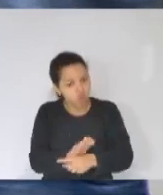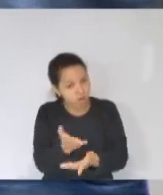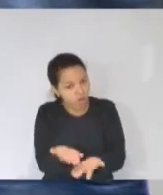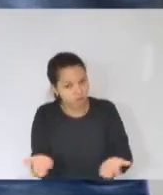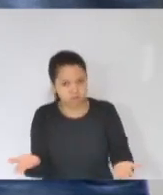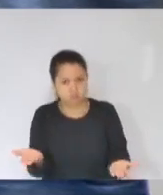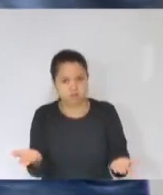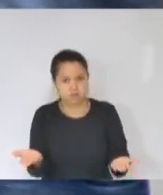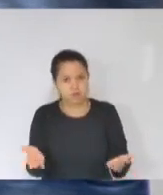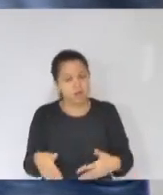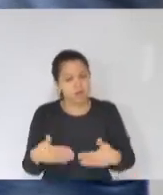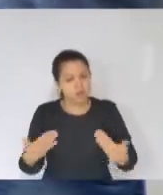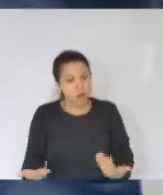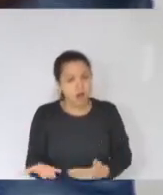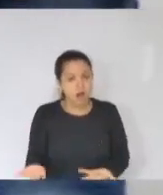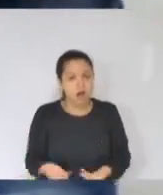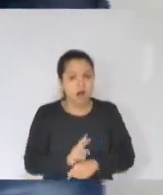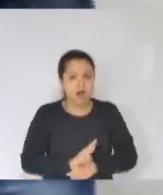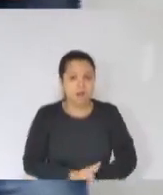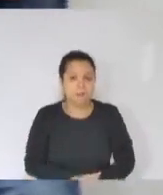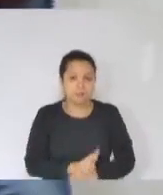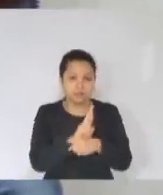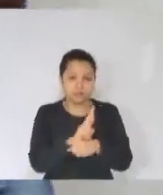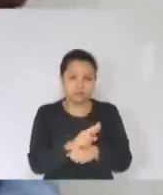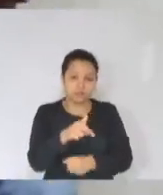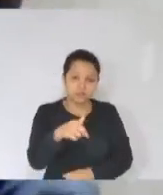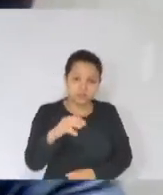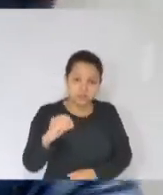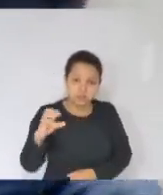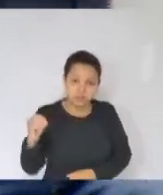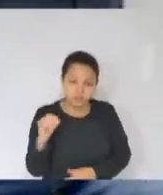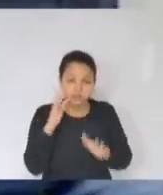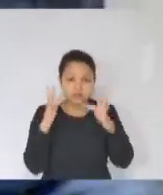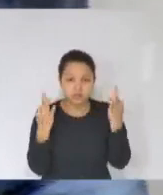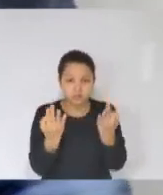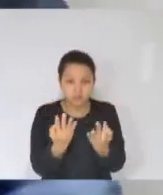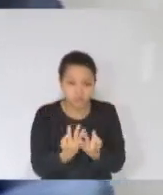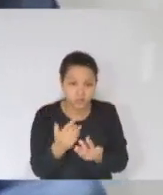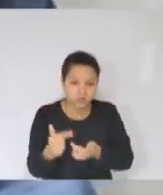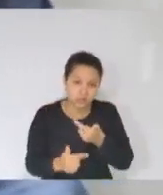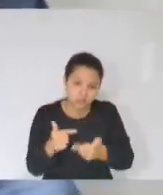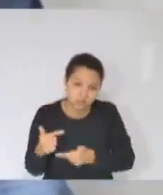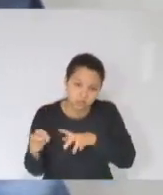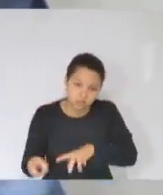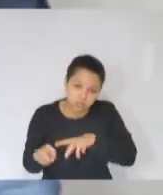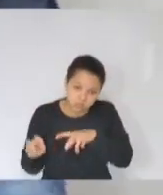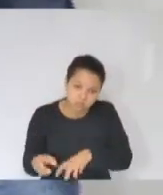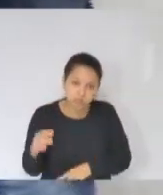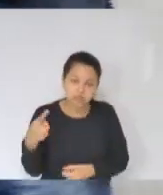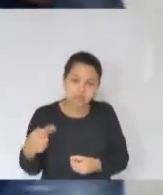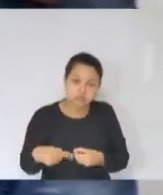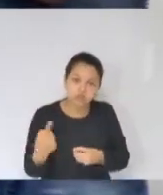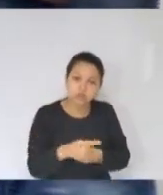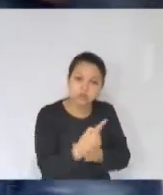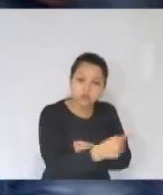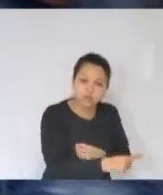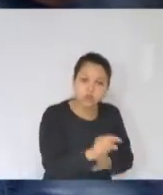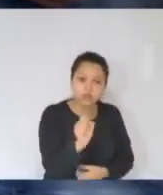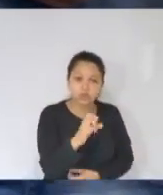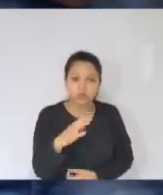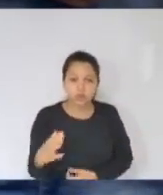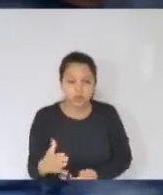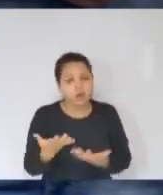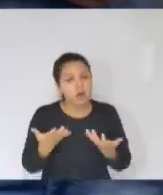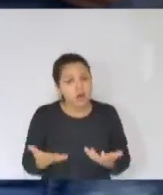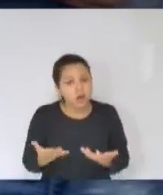representando essas 700 famílias de agricultores de Santa Catarina, do interior de Santa Catarina. A gente queria que fosse tomada